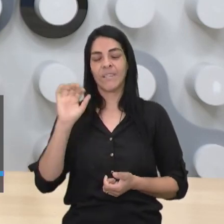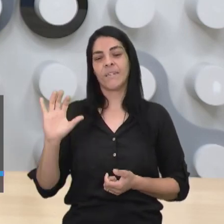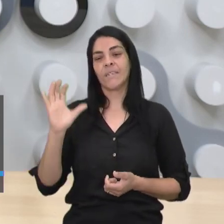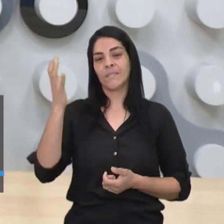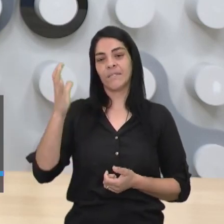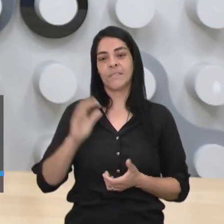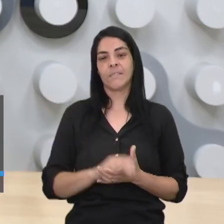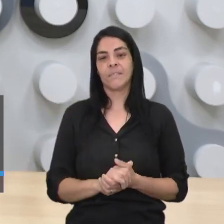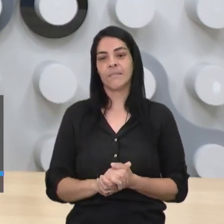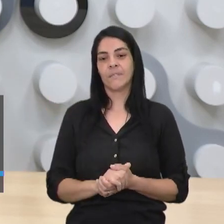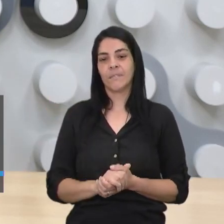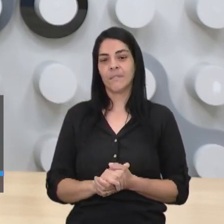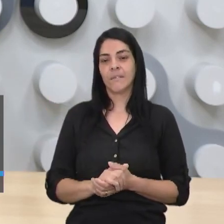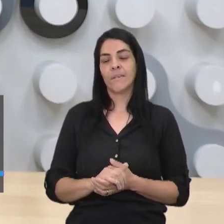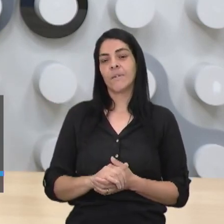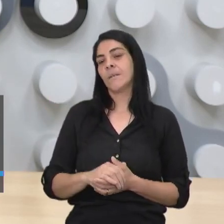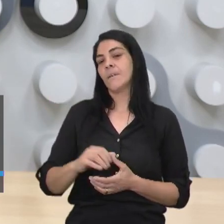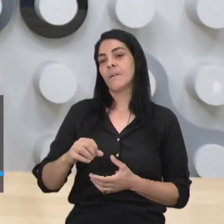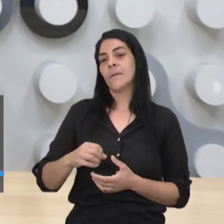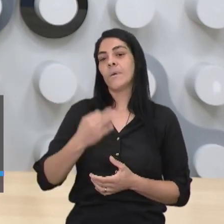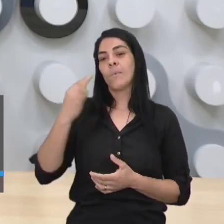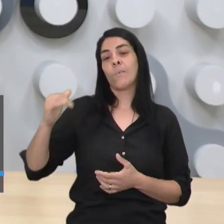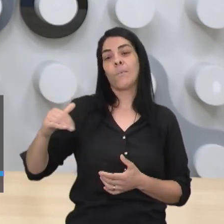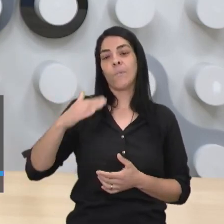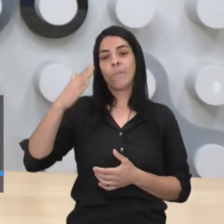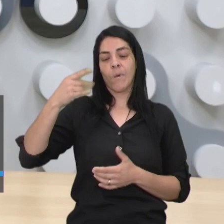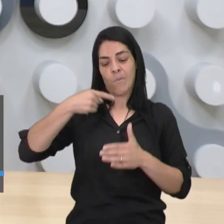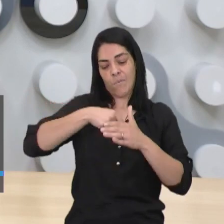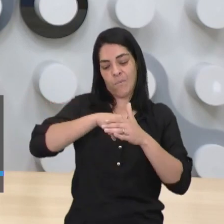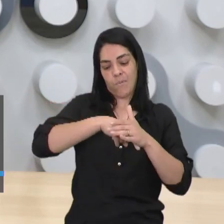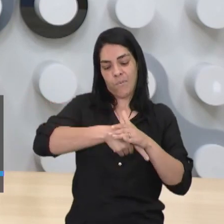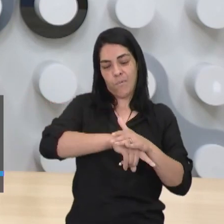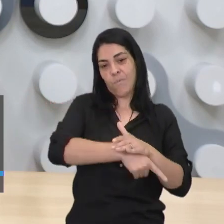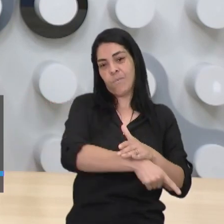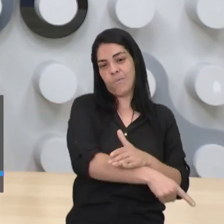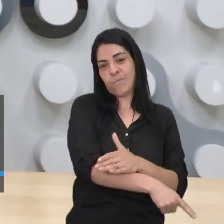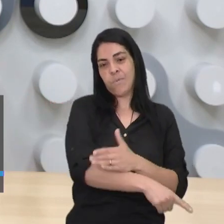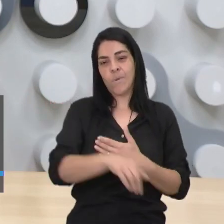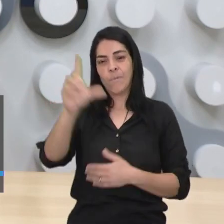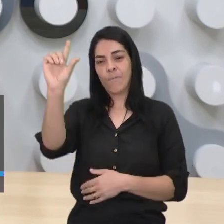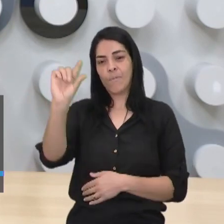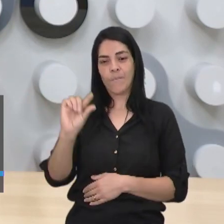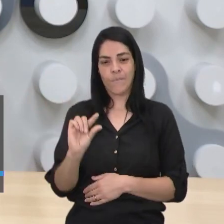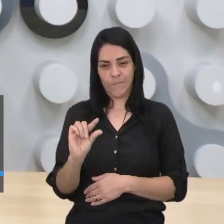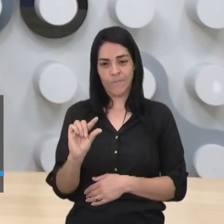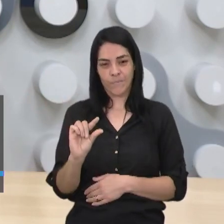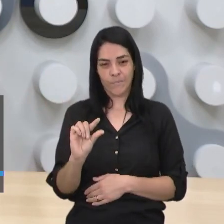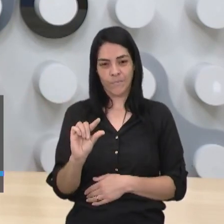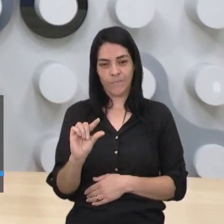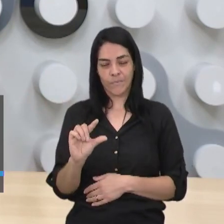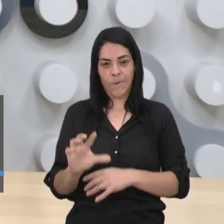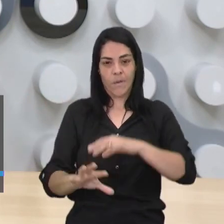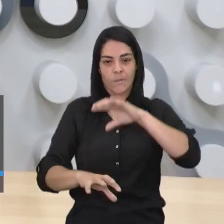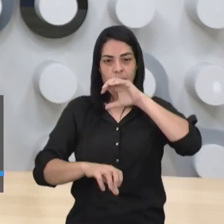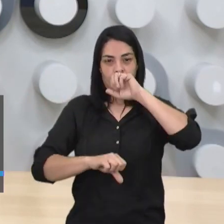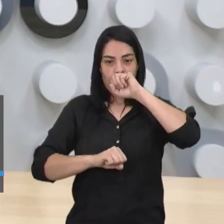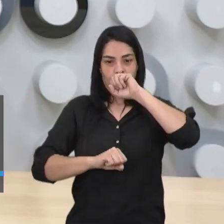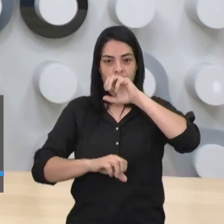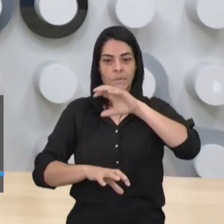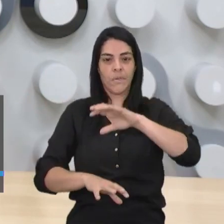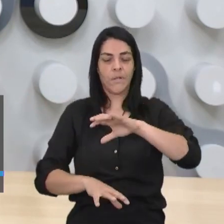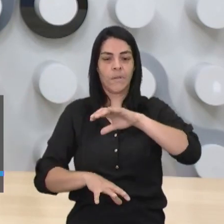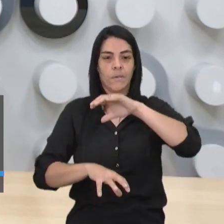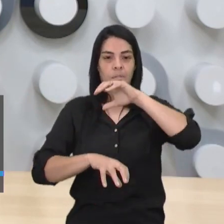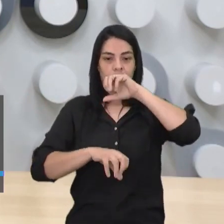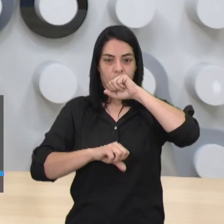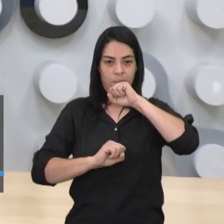que quanto mais profundo a gente tá, a gente vai ver que menor é a quantidade de ar que a gente consegue respirar. Então,